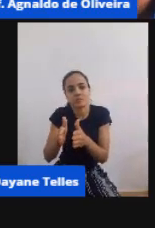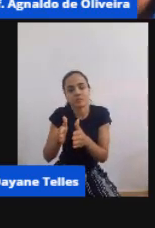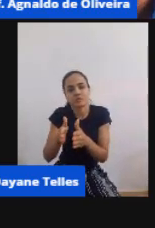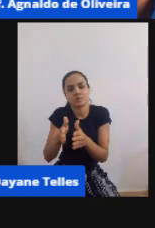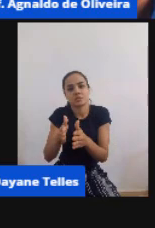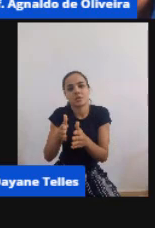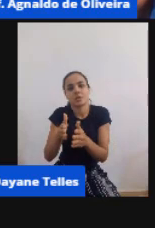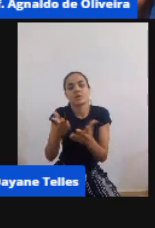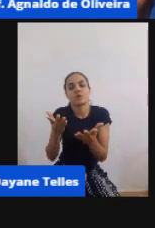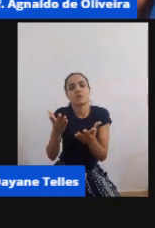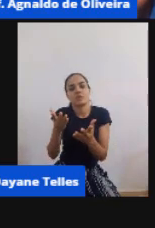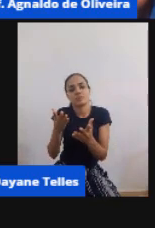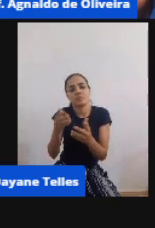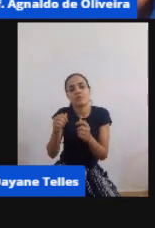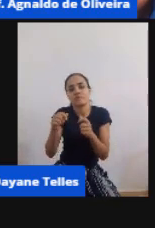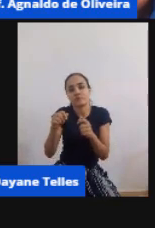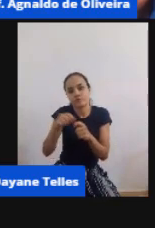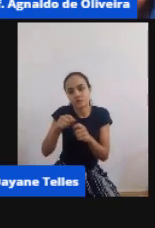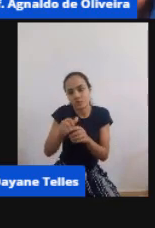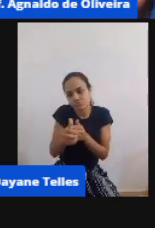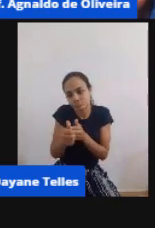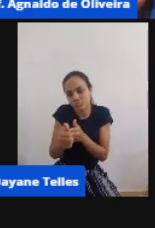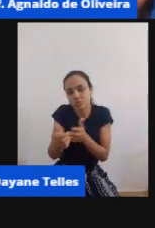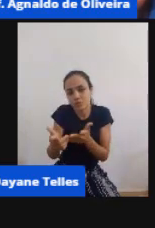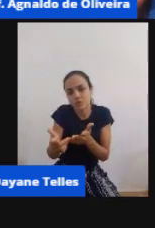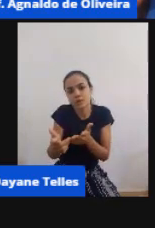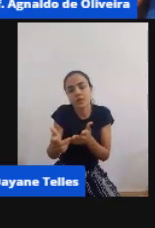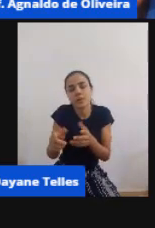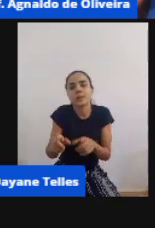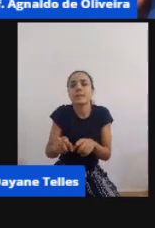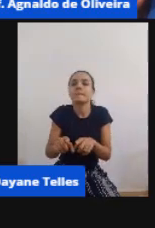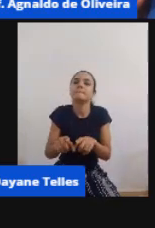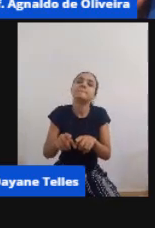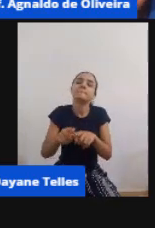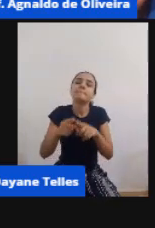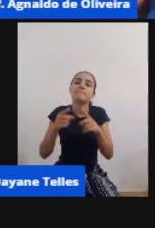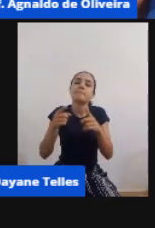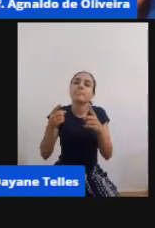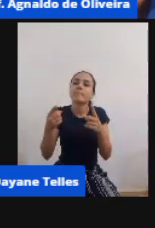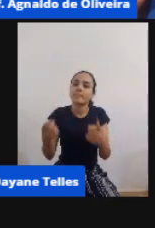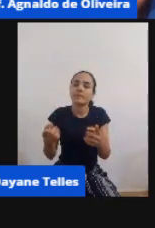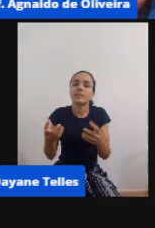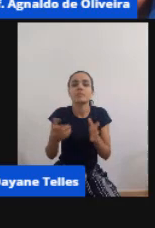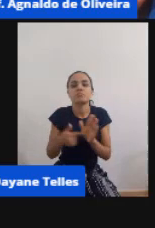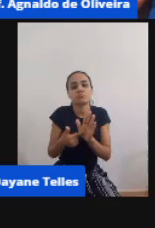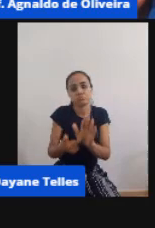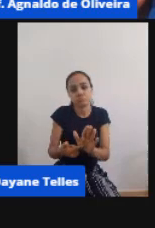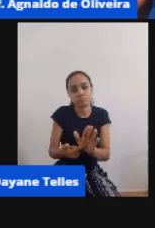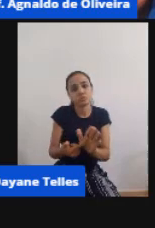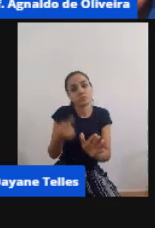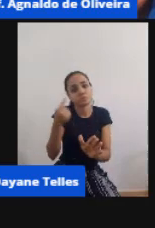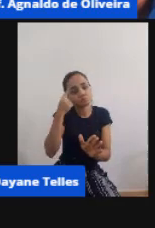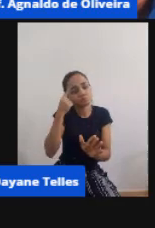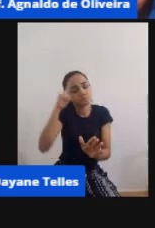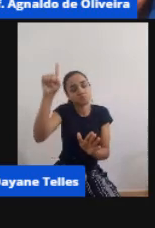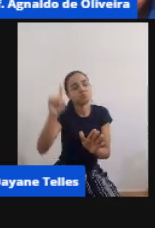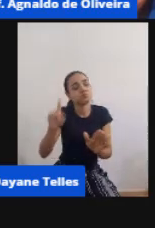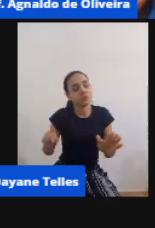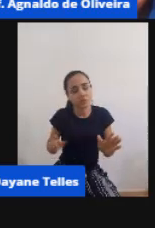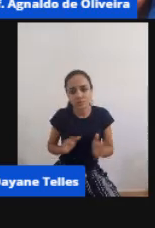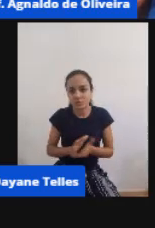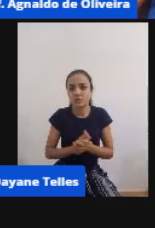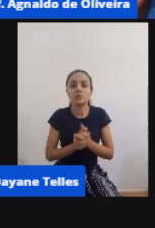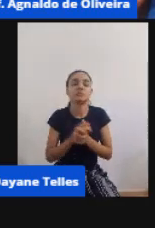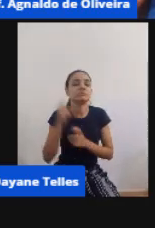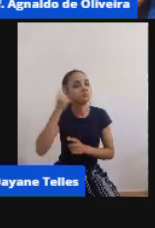para você organizar esse plano de aula. Então, aqui nós temos uma ideia, pensando nesse período que nós estamos desenvolvendo